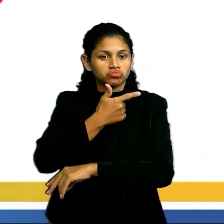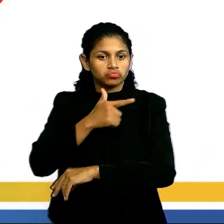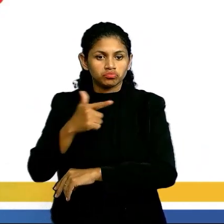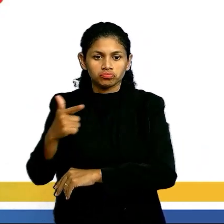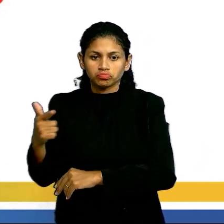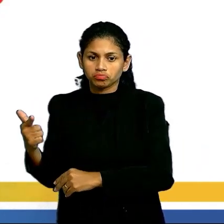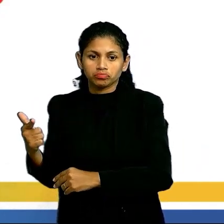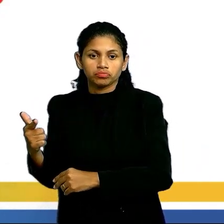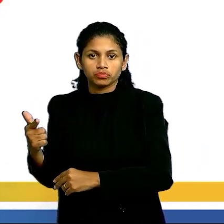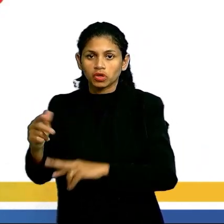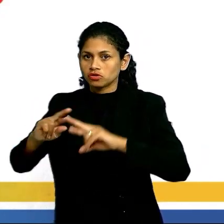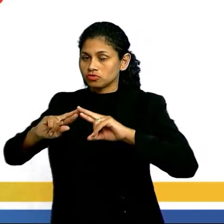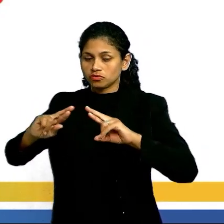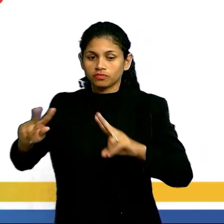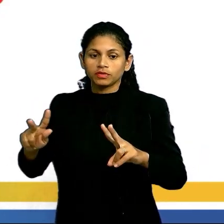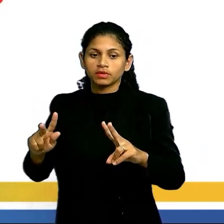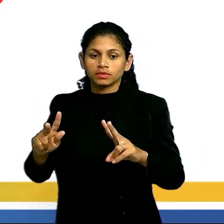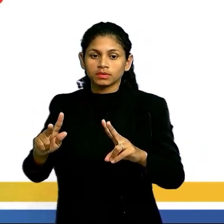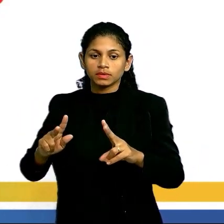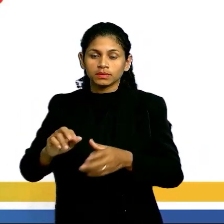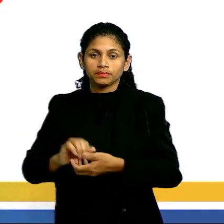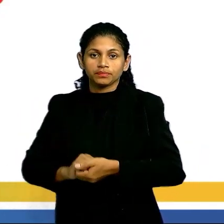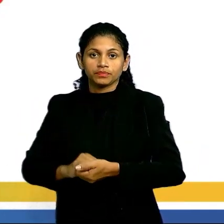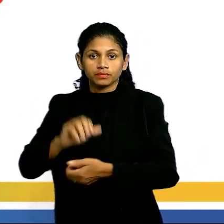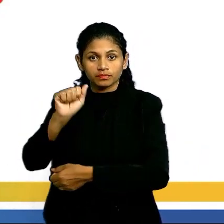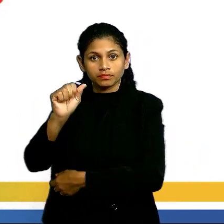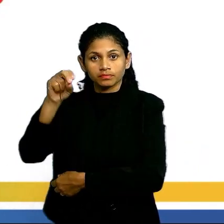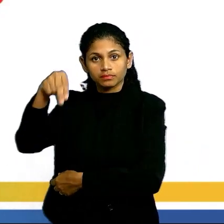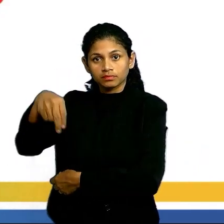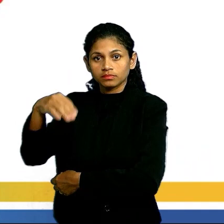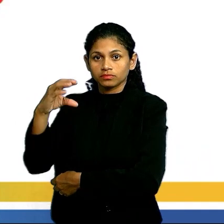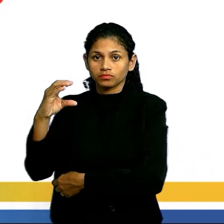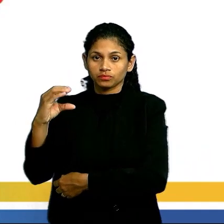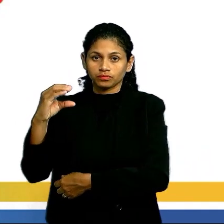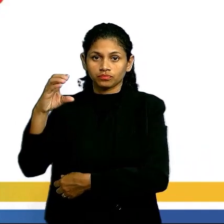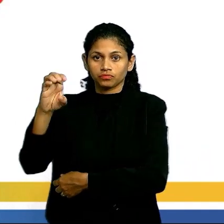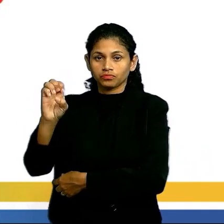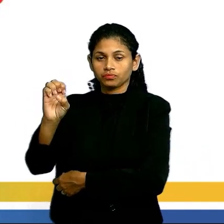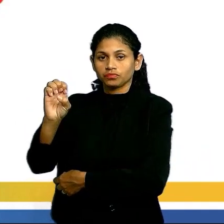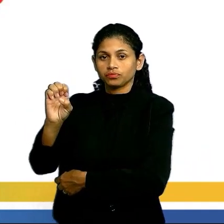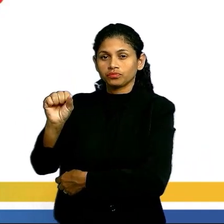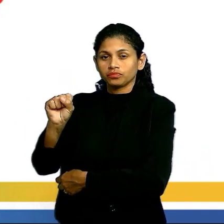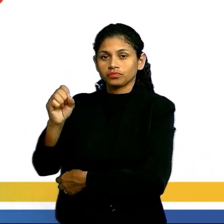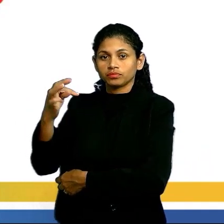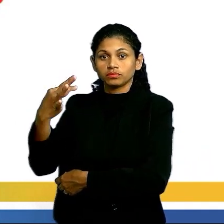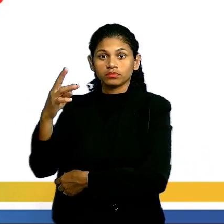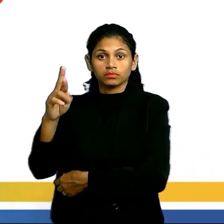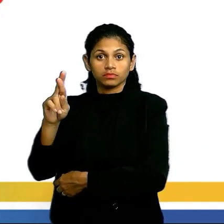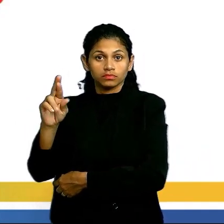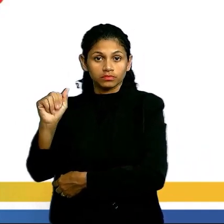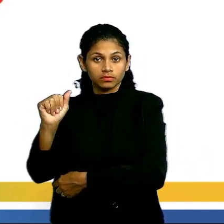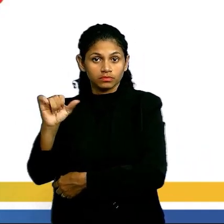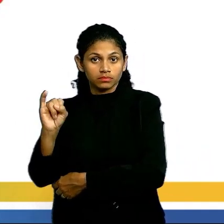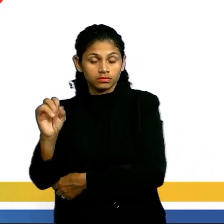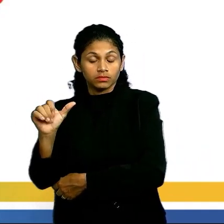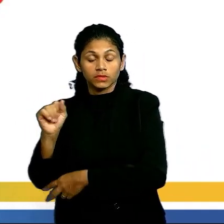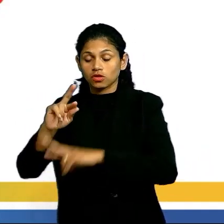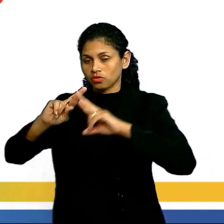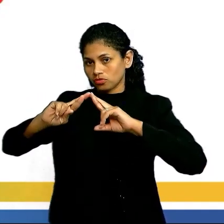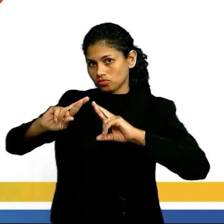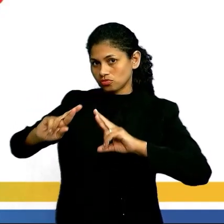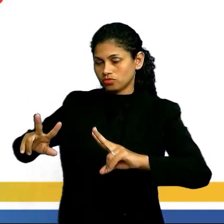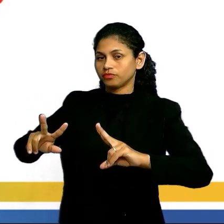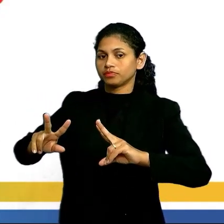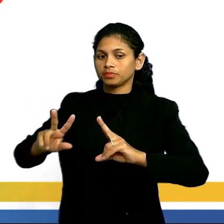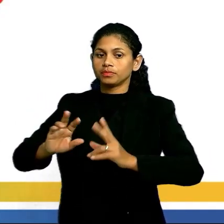isso aqui, certo? São ancestrais diferentes. Mas em compensação, eu estou pegando os dois, tá? Então, esses são os